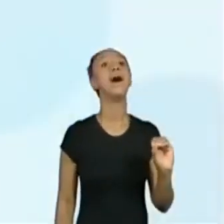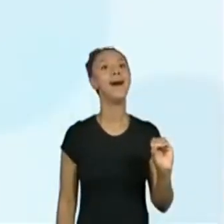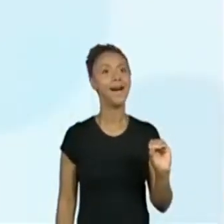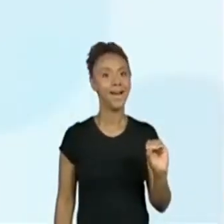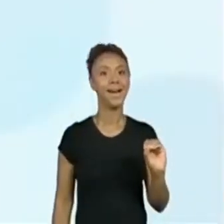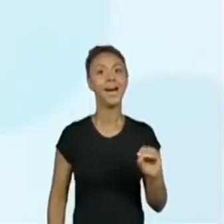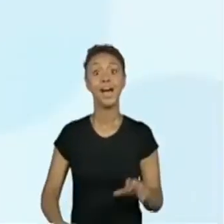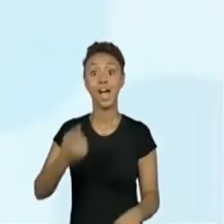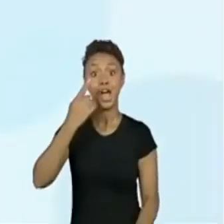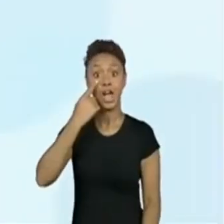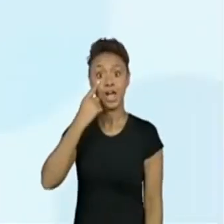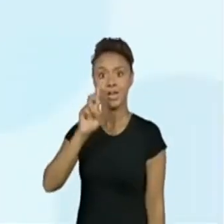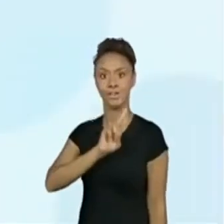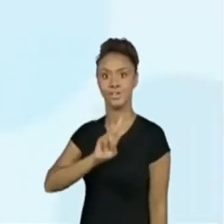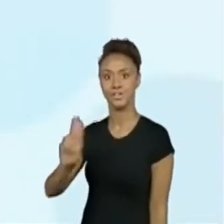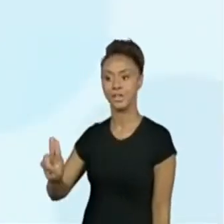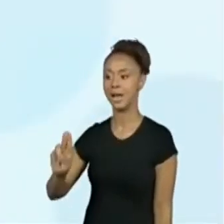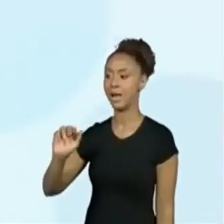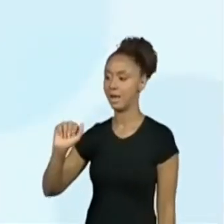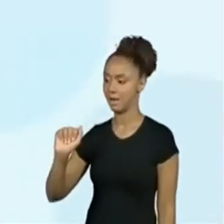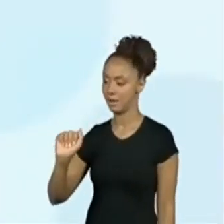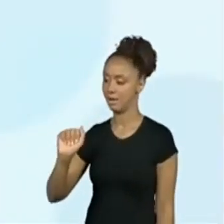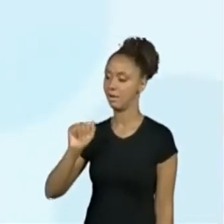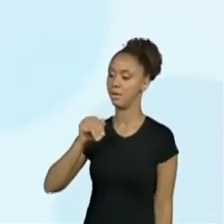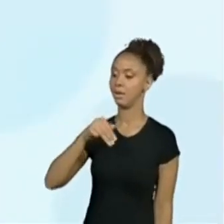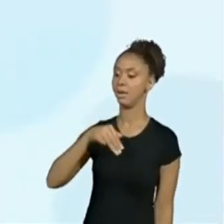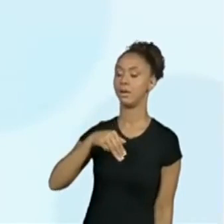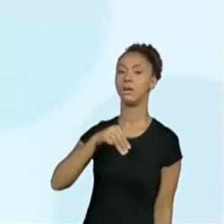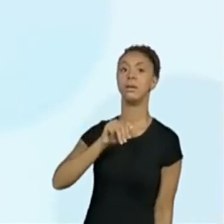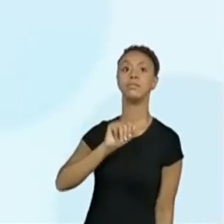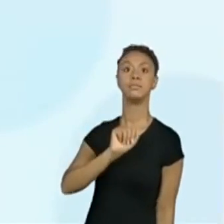Má. Amarelinha, amarelinha.